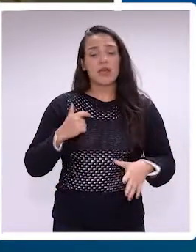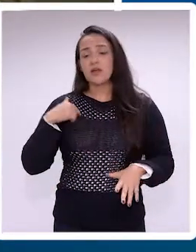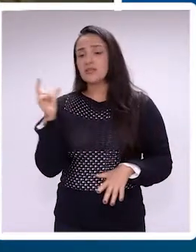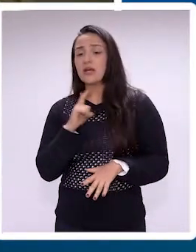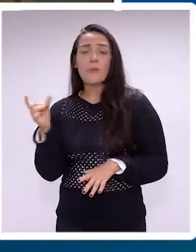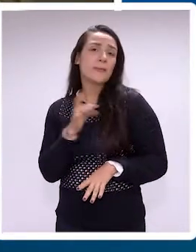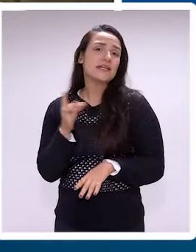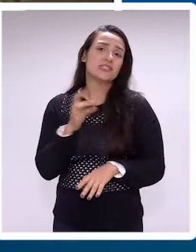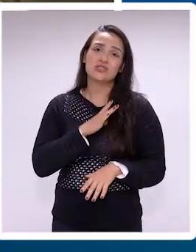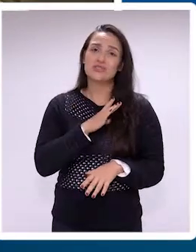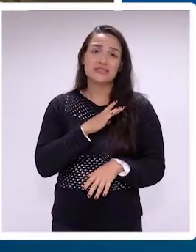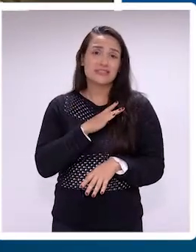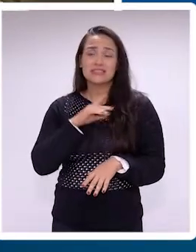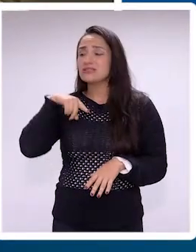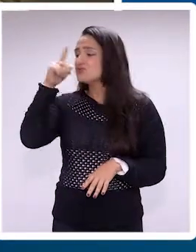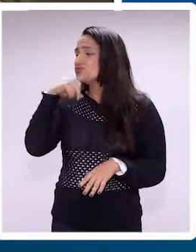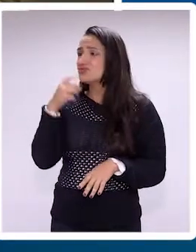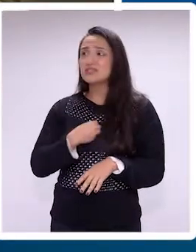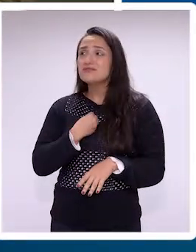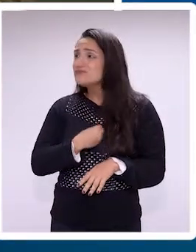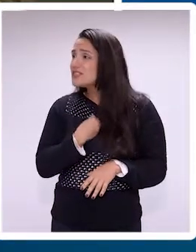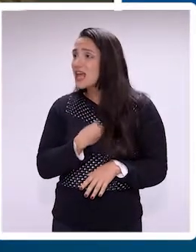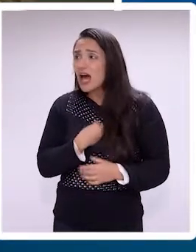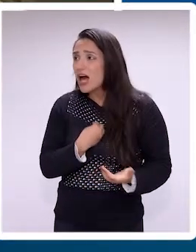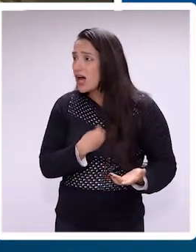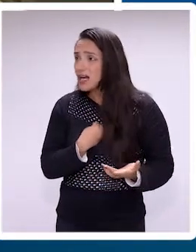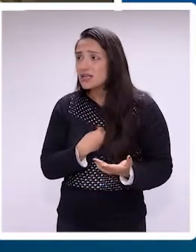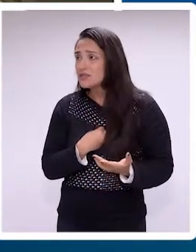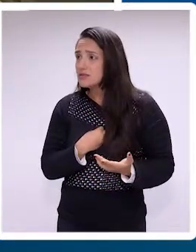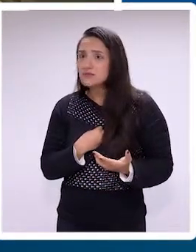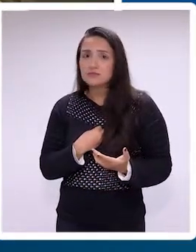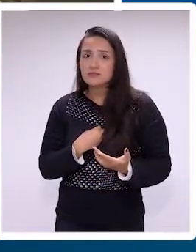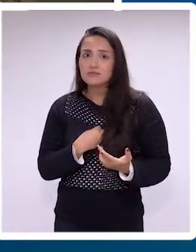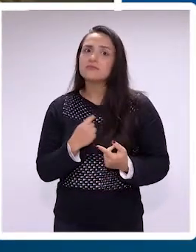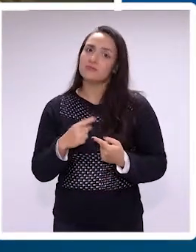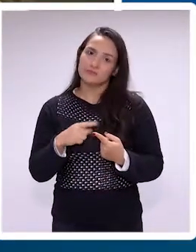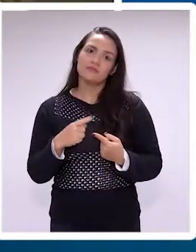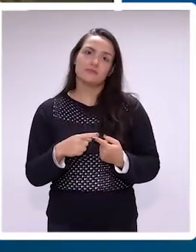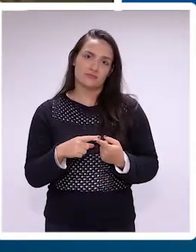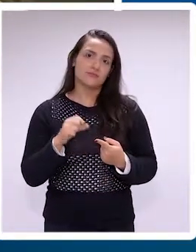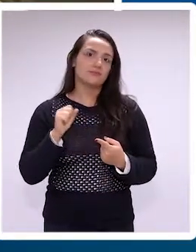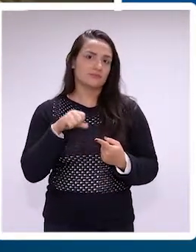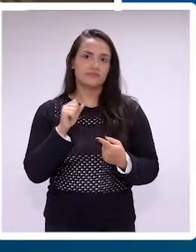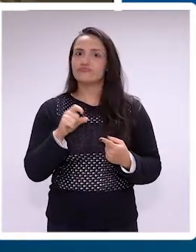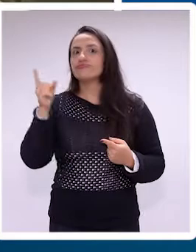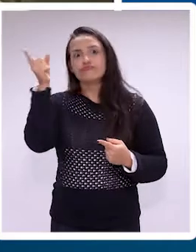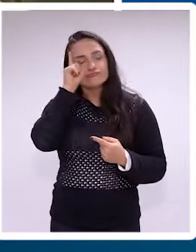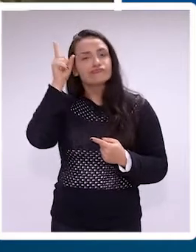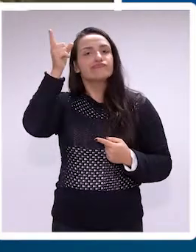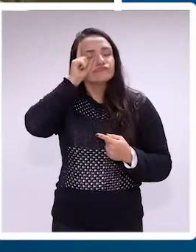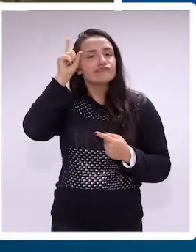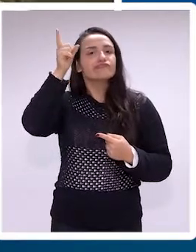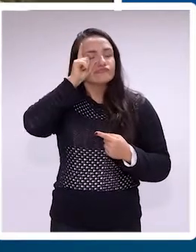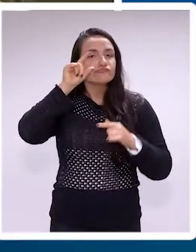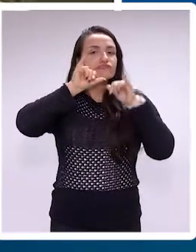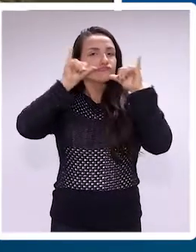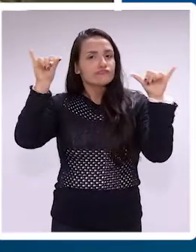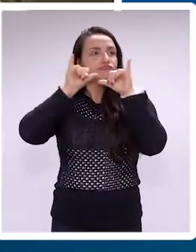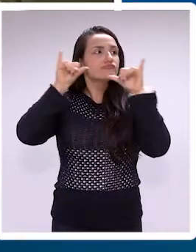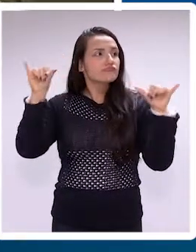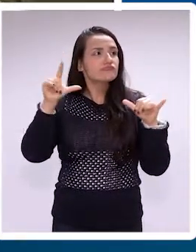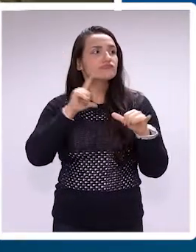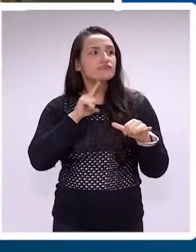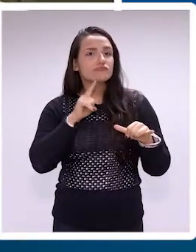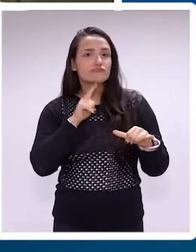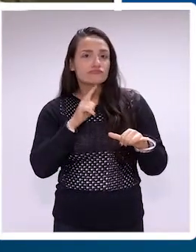estou com medo de que eu não consiga sobreviver, até porque nós temos a notícia todos os dias da morte